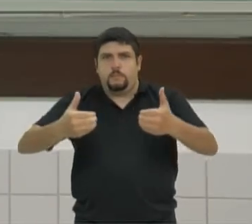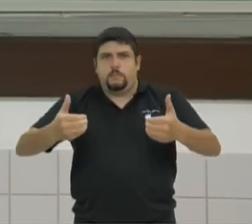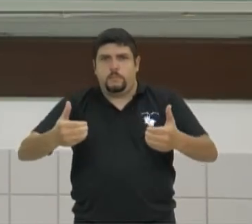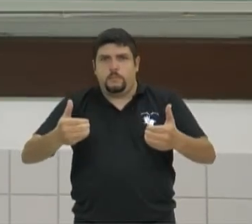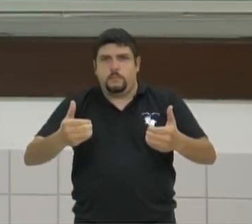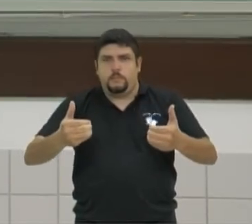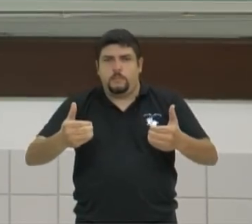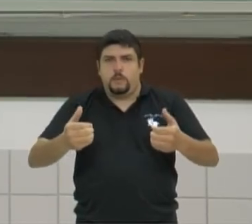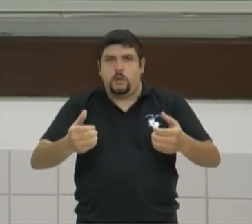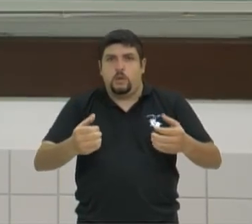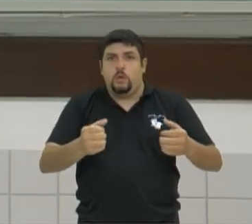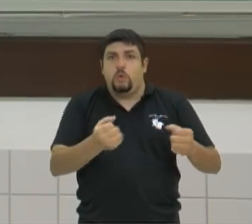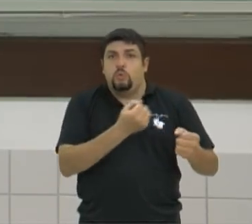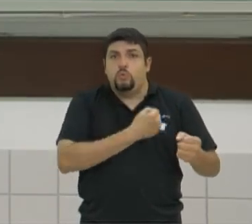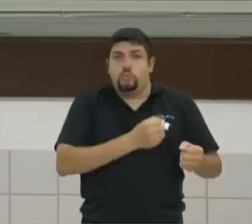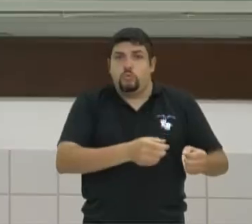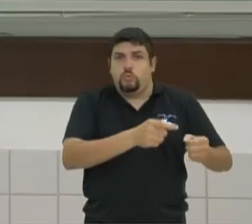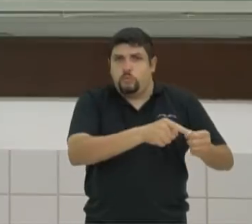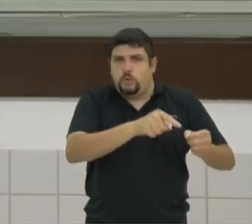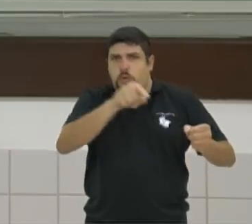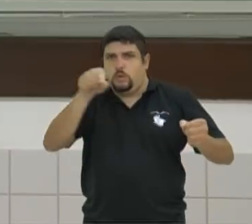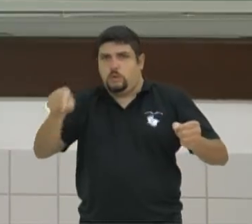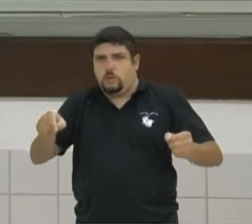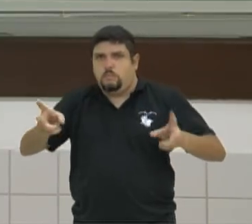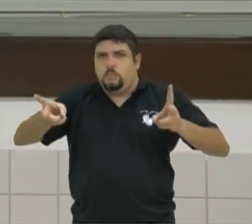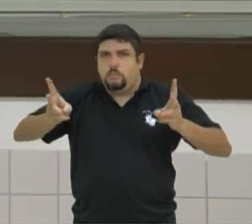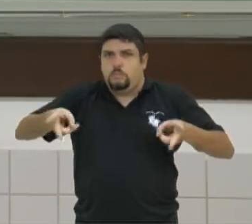iguais de dados numéricos?